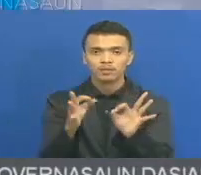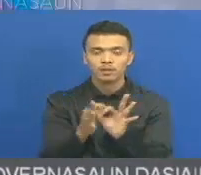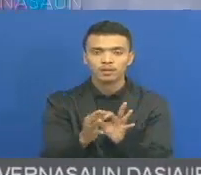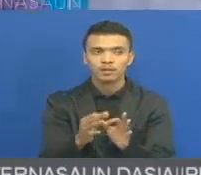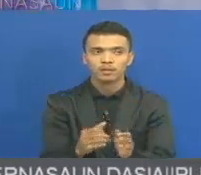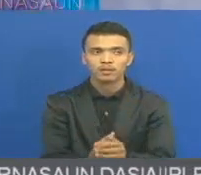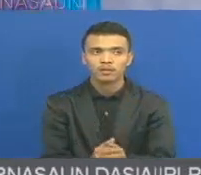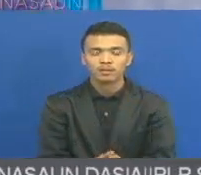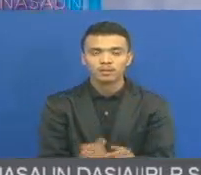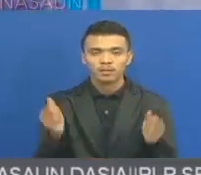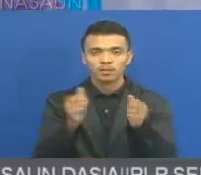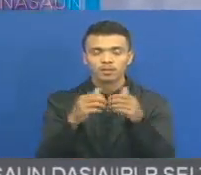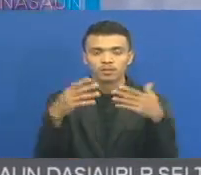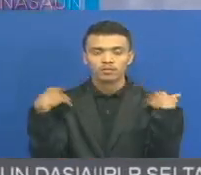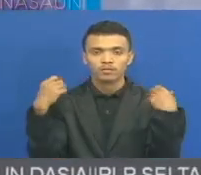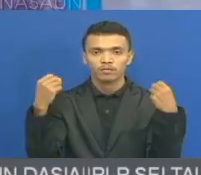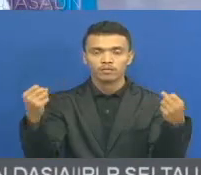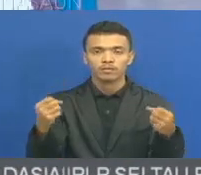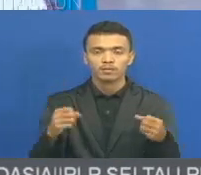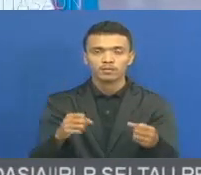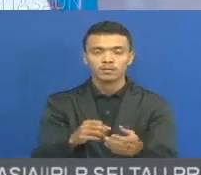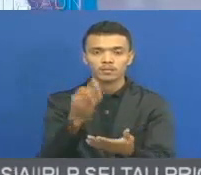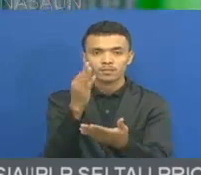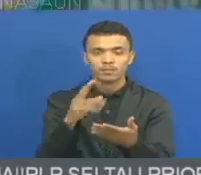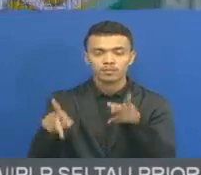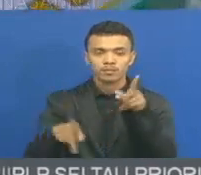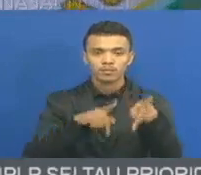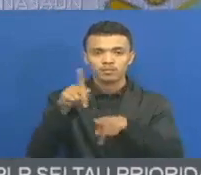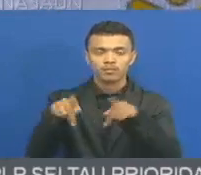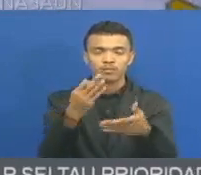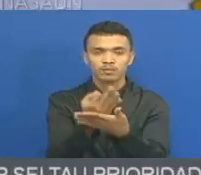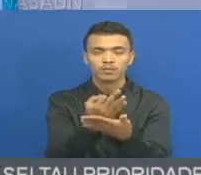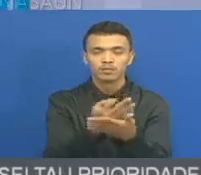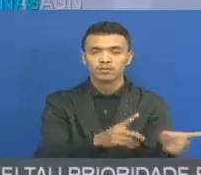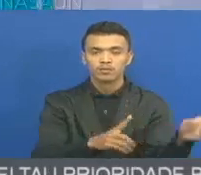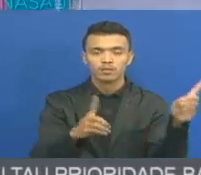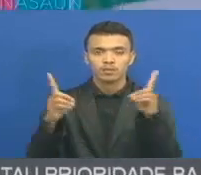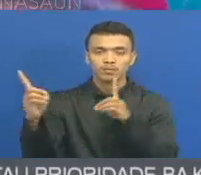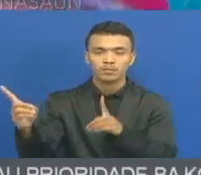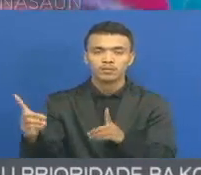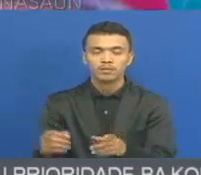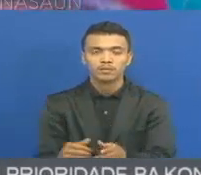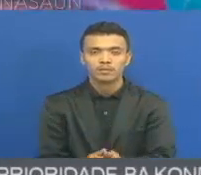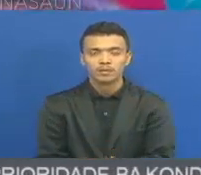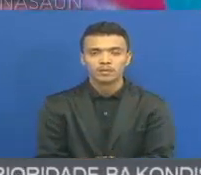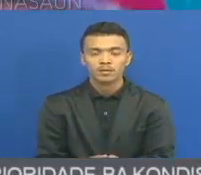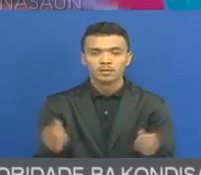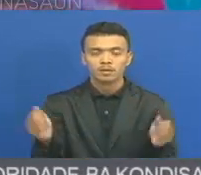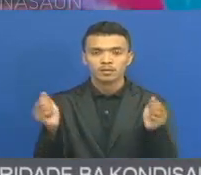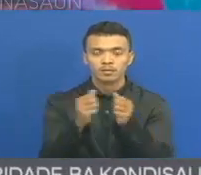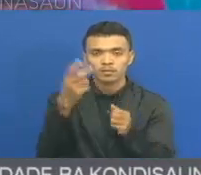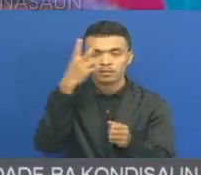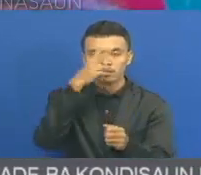por que vai ser na povoança, né? Rodi, cria administração pública com controle do